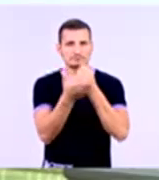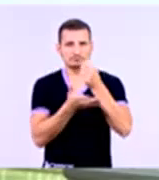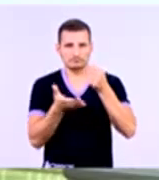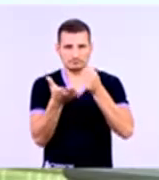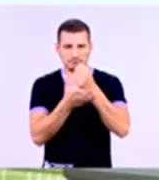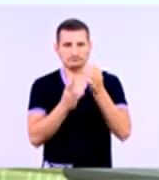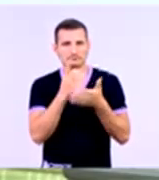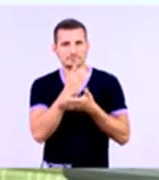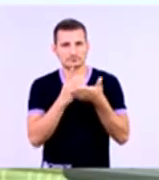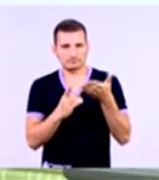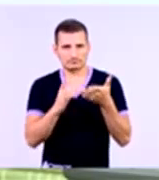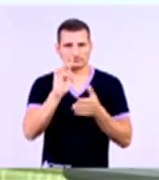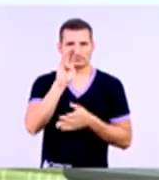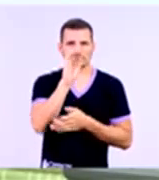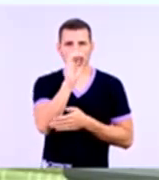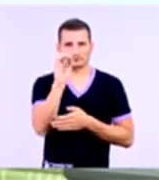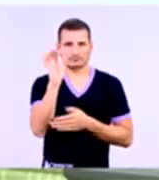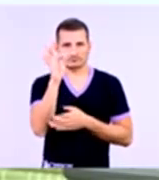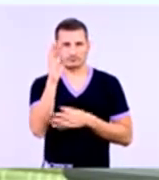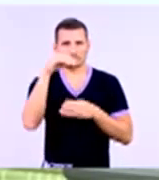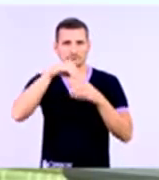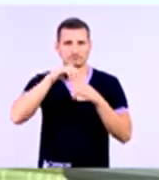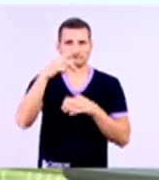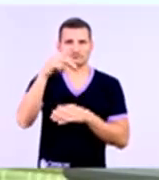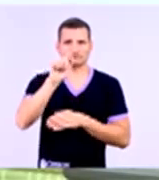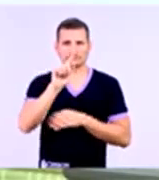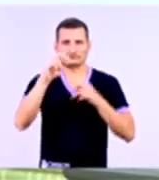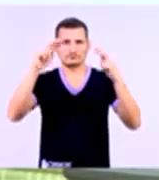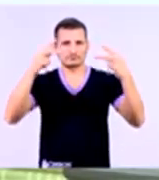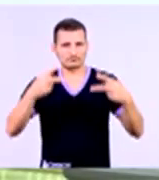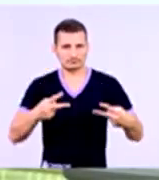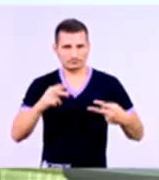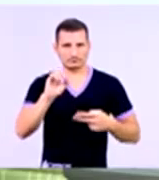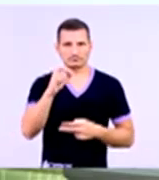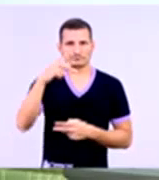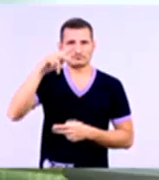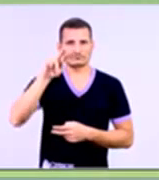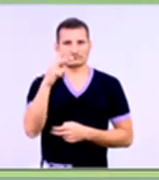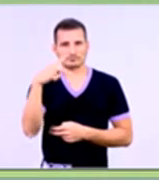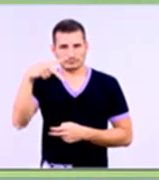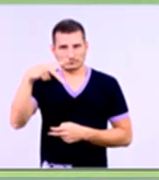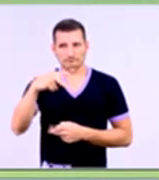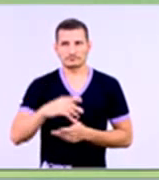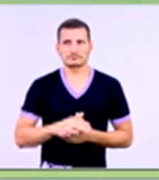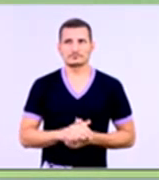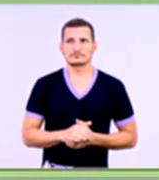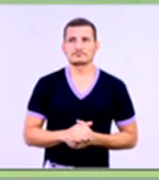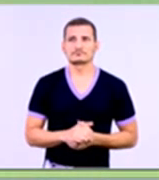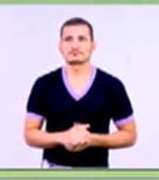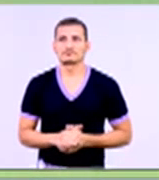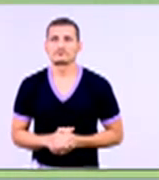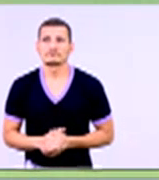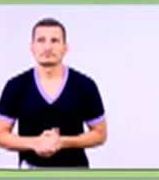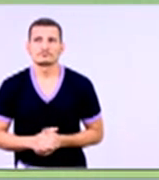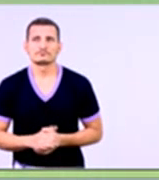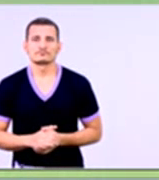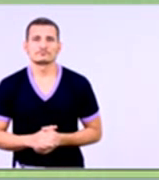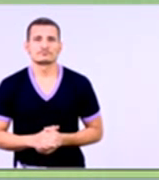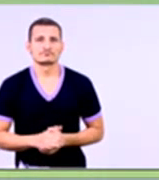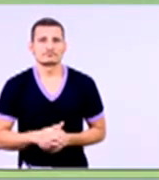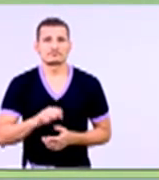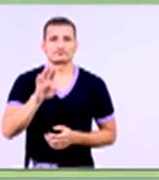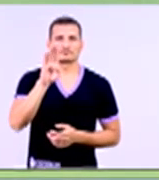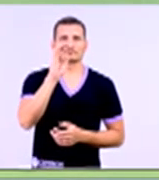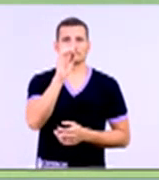do Bootstrap dentro de uma página HTML ou PHP. Vamos ver. Bom, o Bootstrap ele é